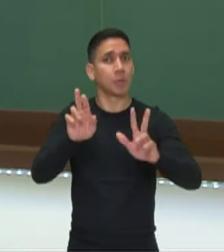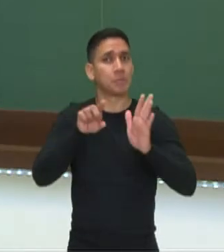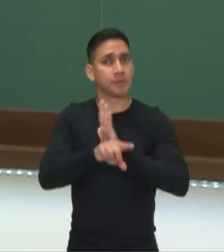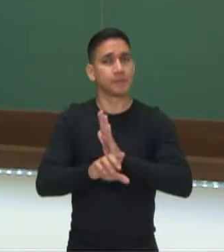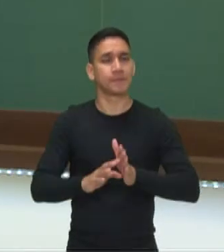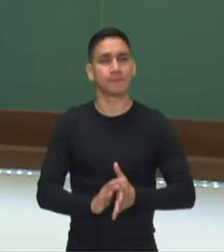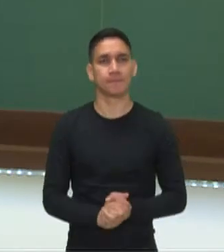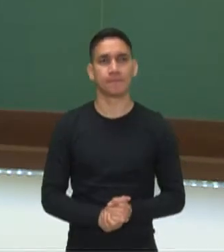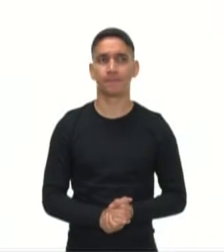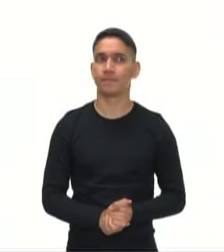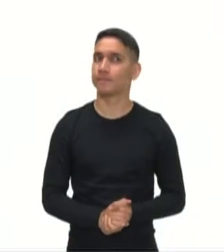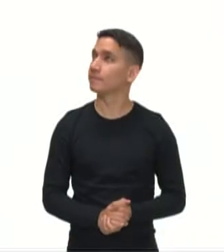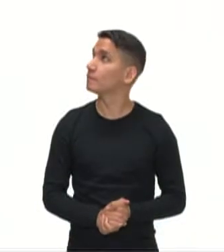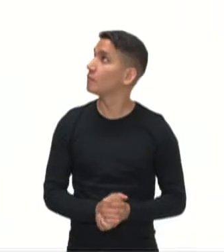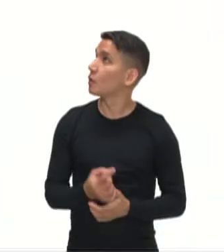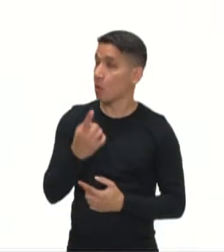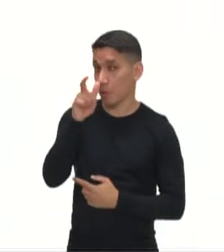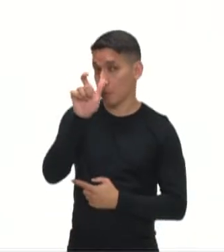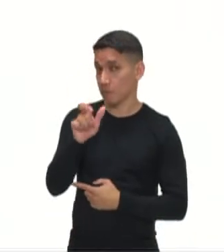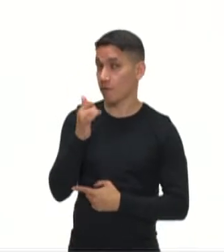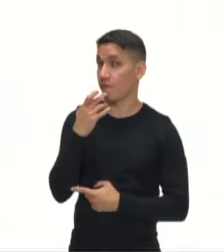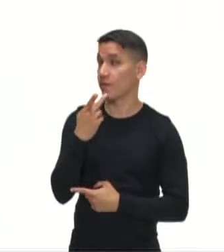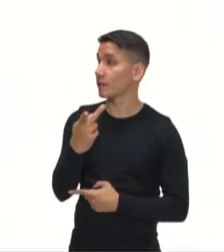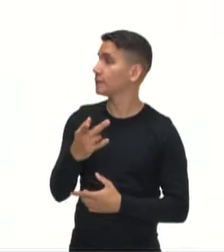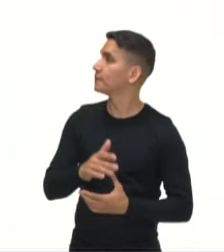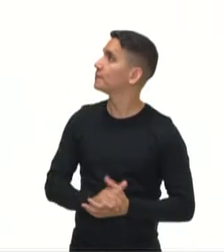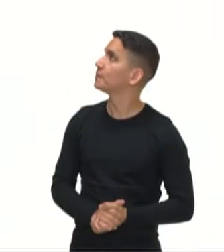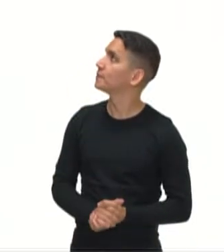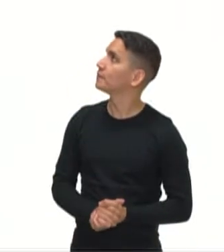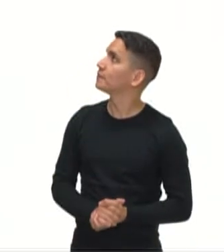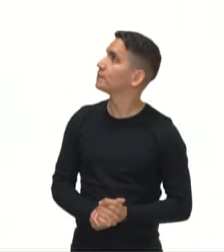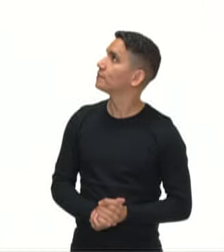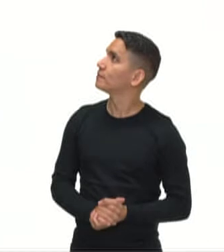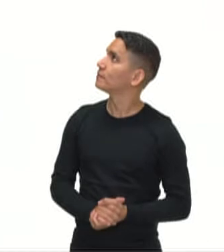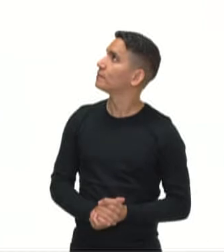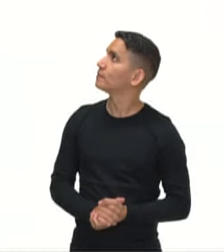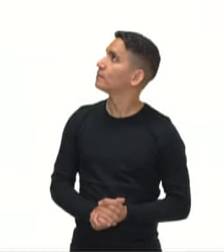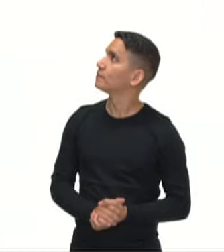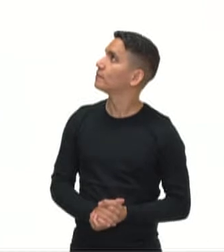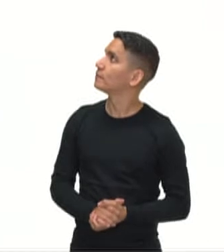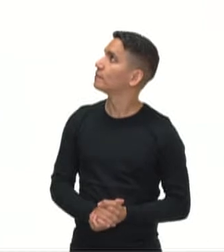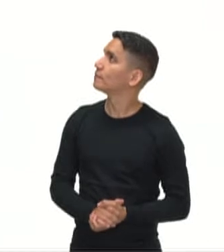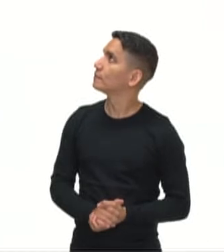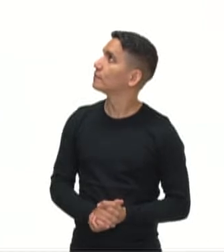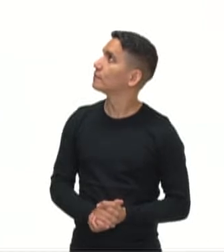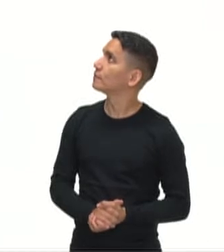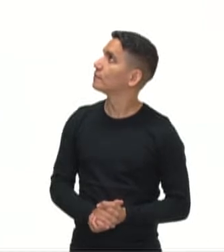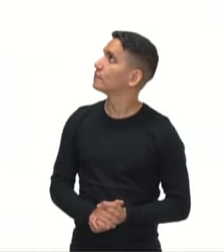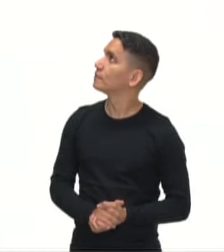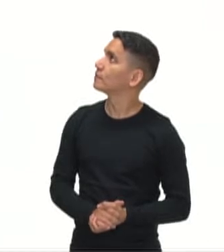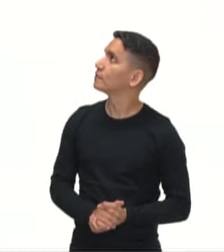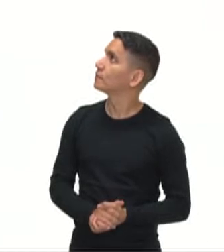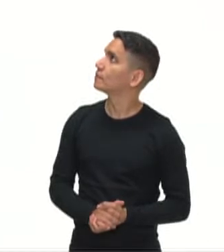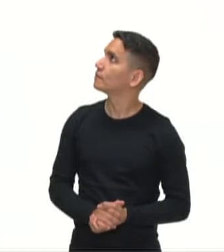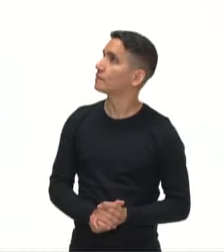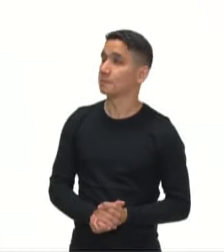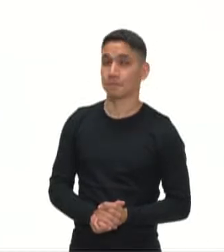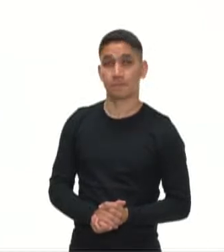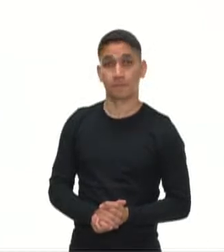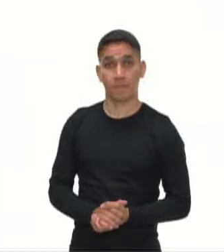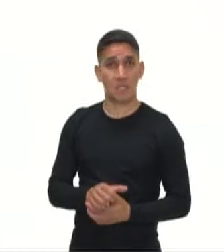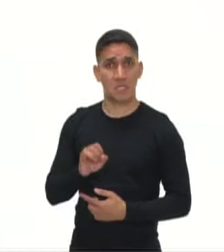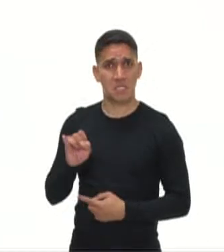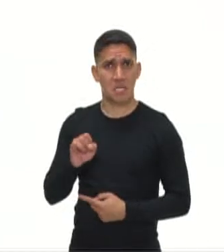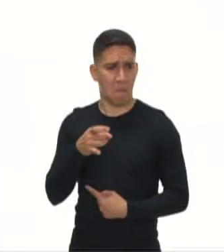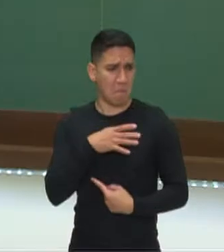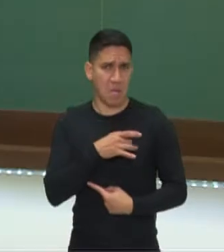pergunta. Uma pessoa disse assim: If I weren't afraid, I would sleep with the lights off at night. Se eu